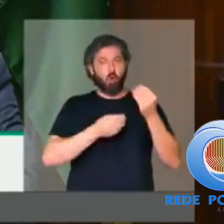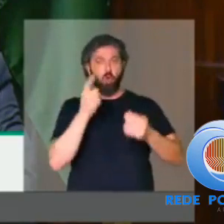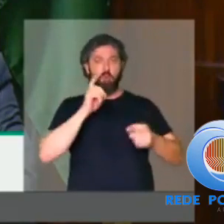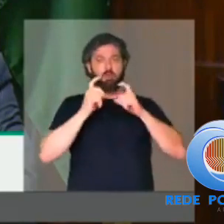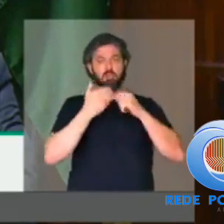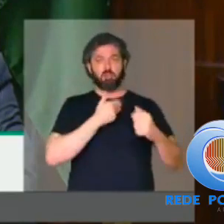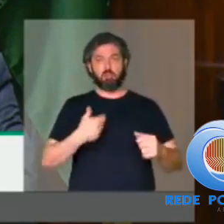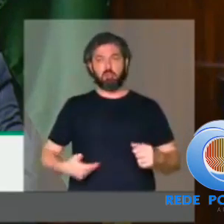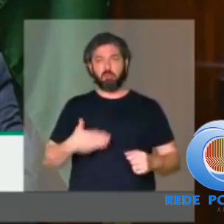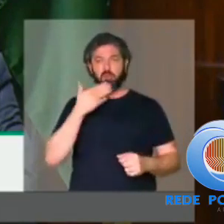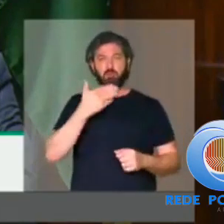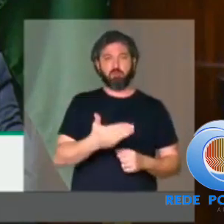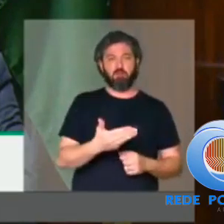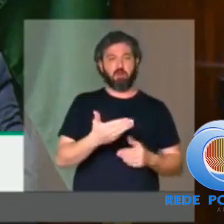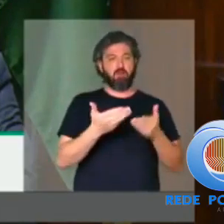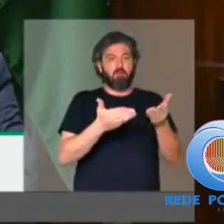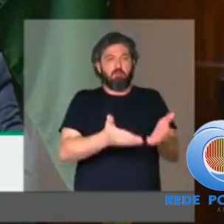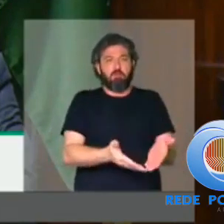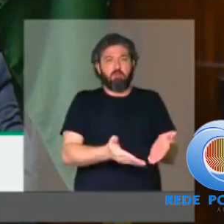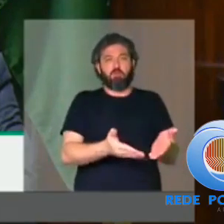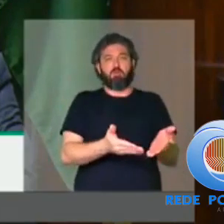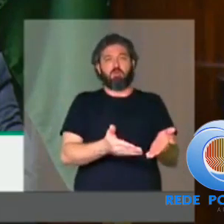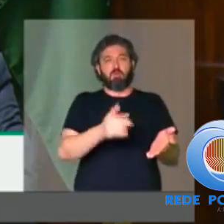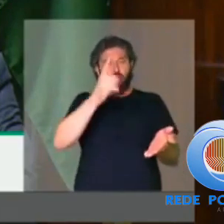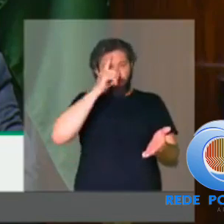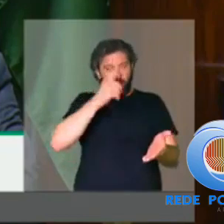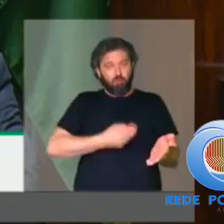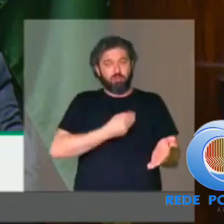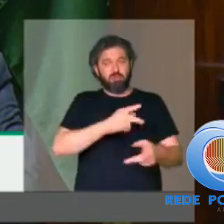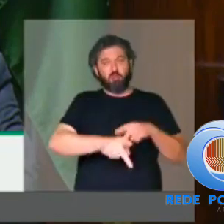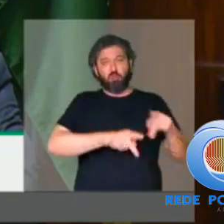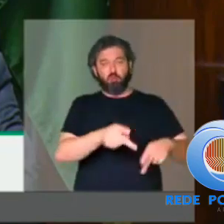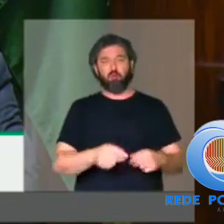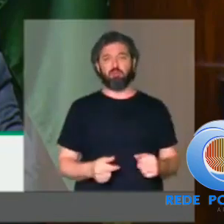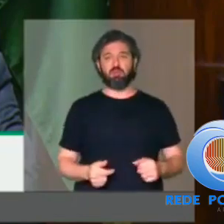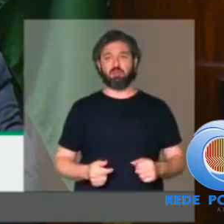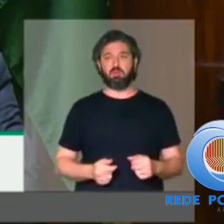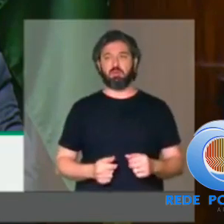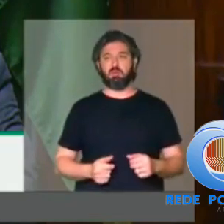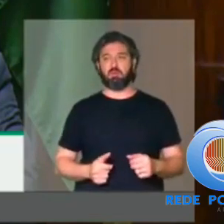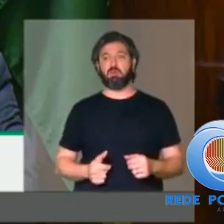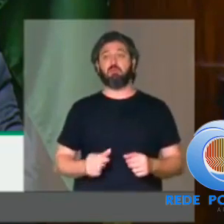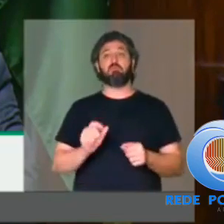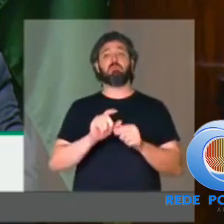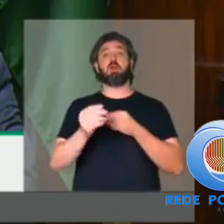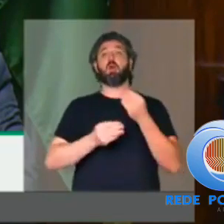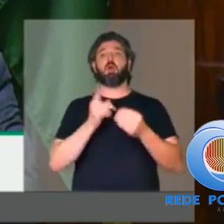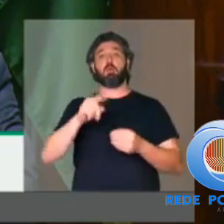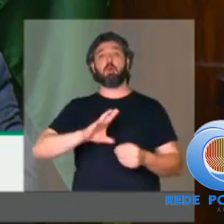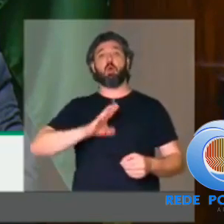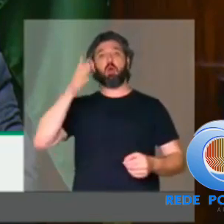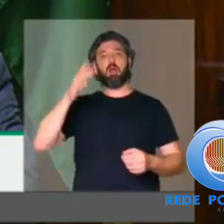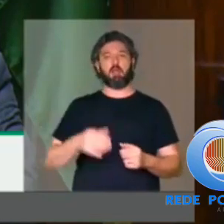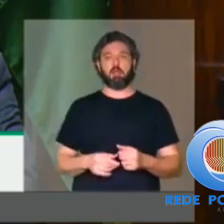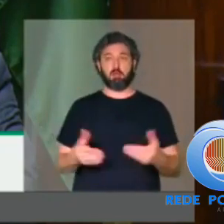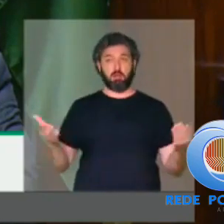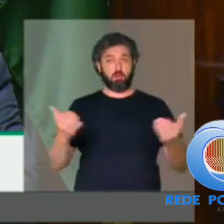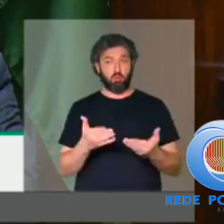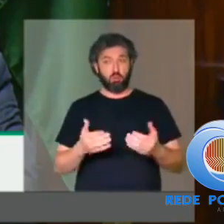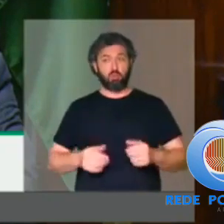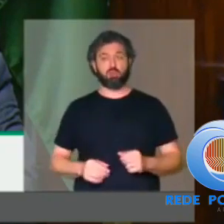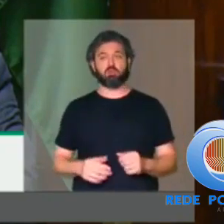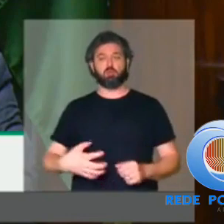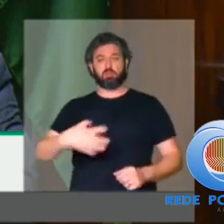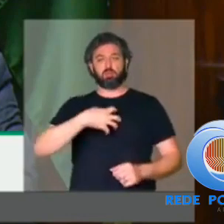coloca a gestão pública na ponta do dia a dia da vida do povo? Só se faz isso com coragem. E hoje,